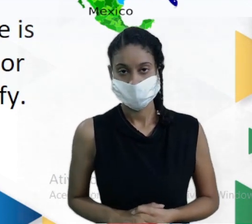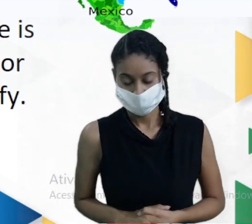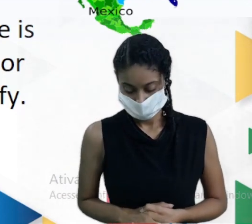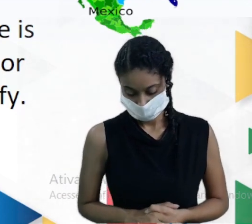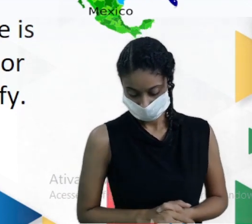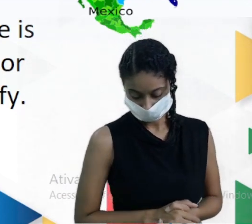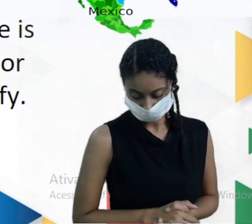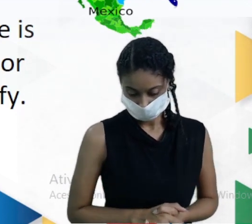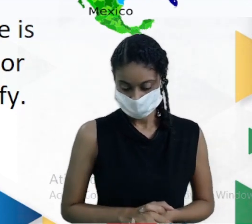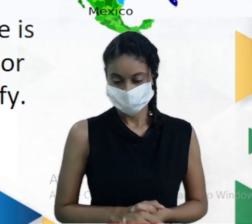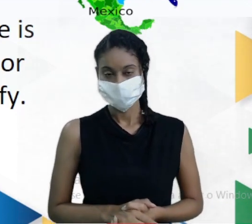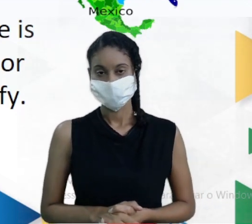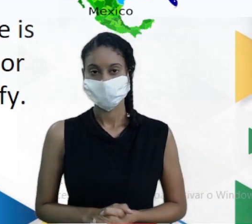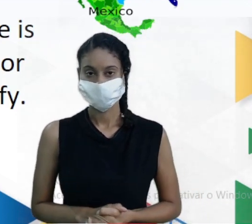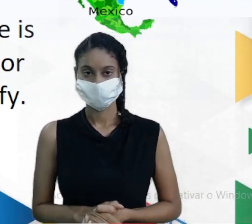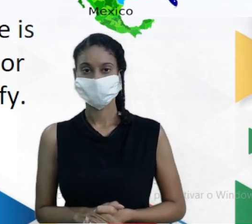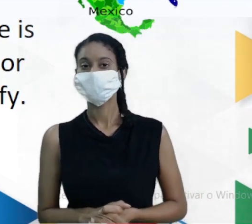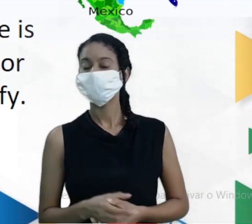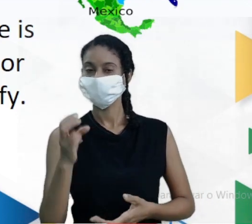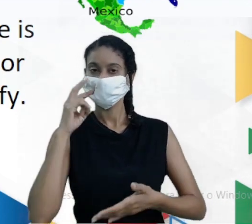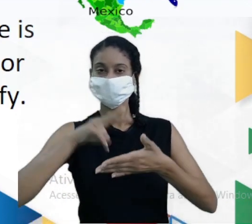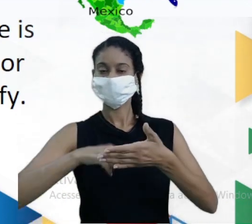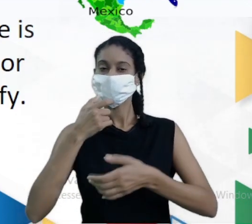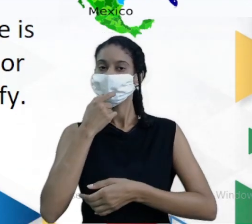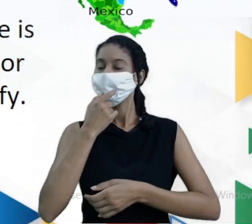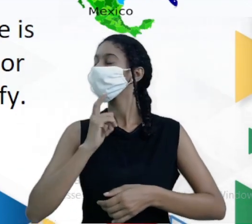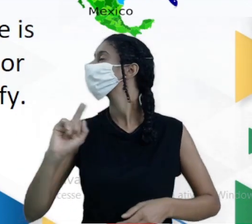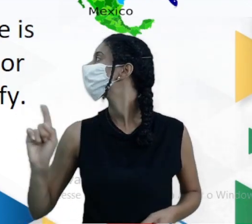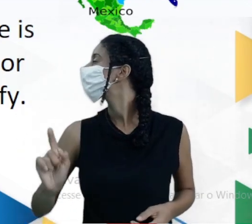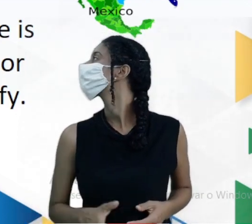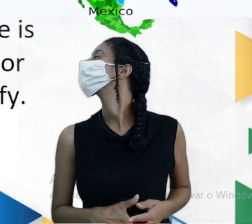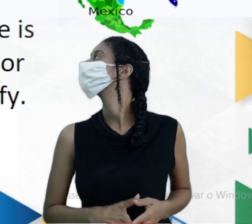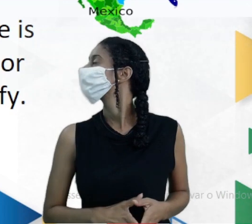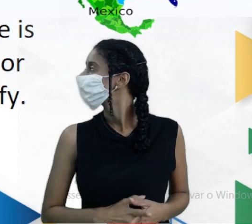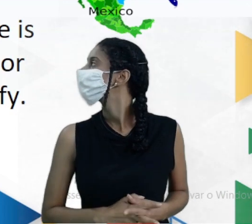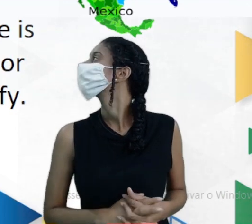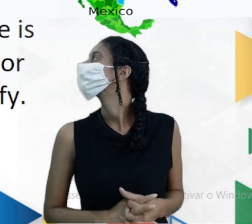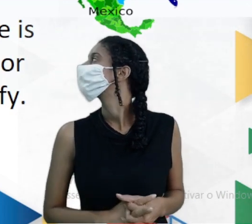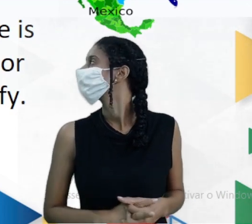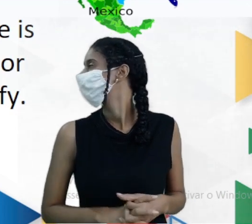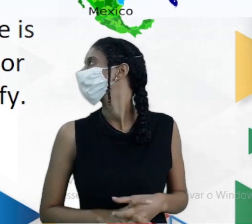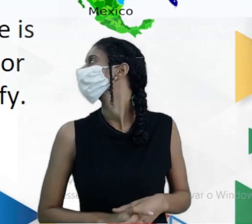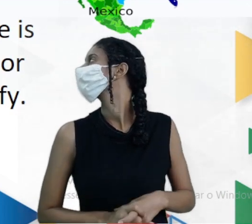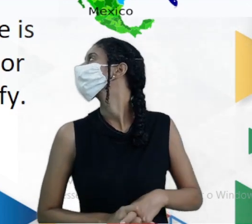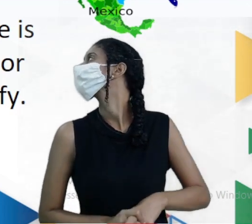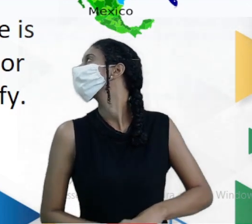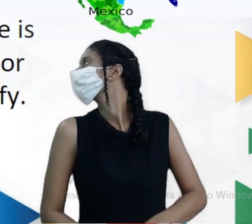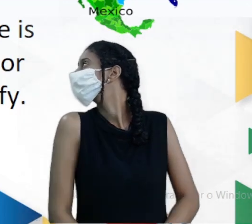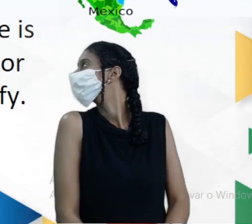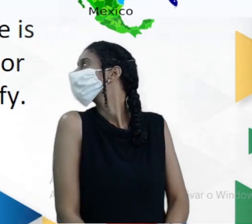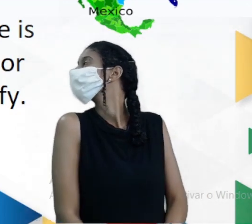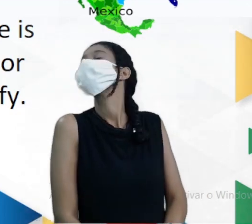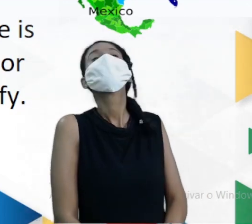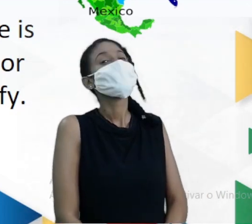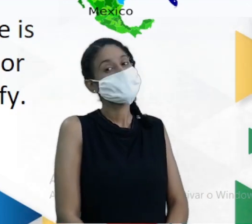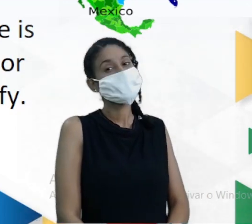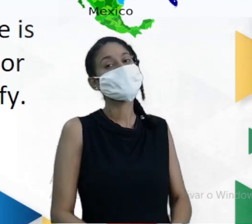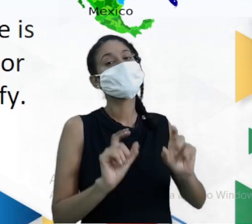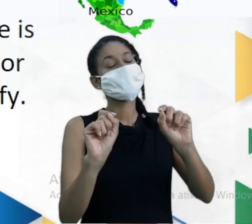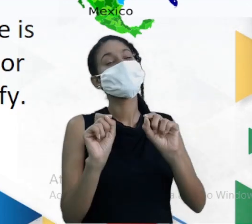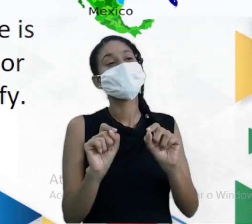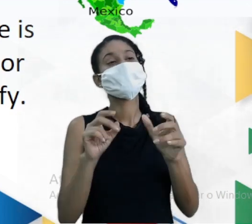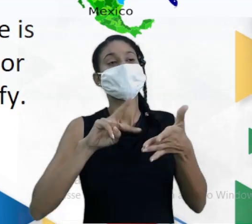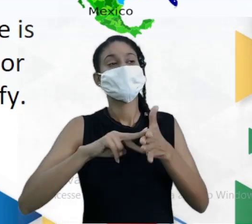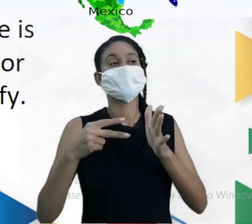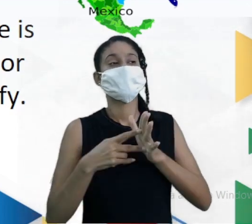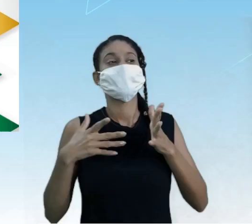Canadian people refuse themselves that their English language is similar to the American one. O que é que isso